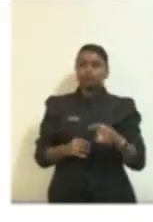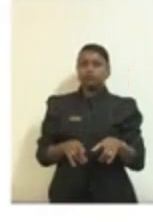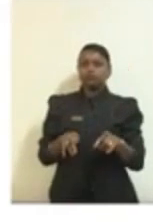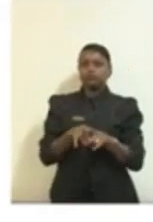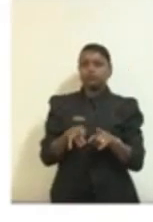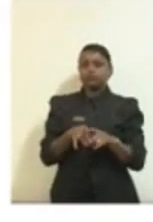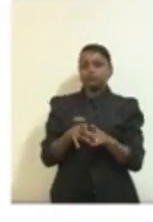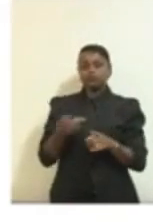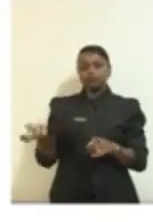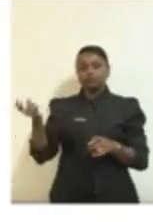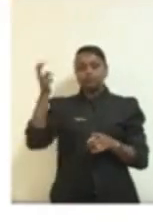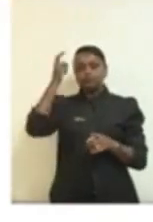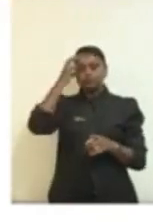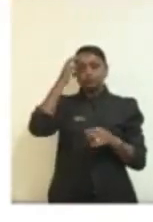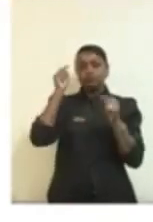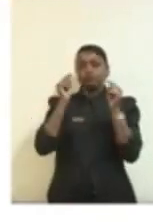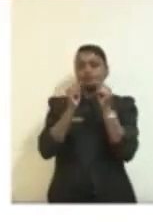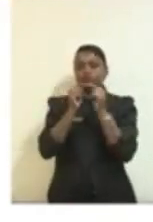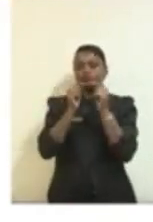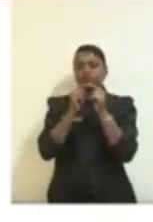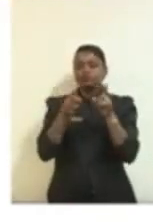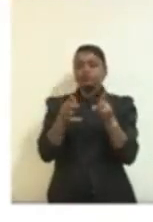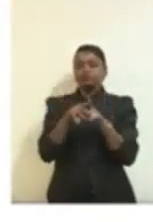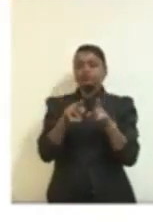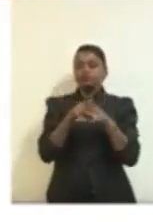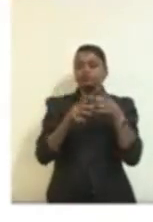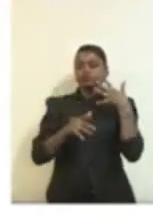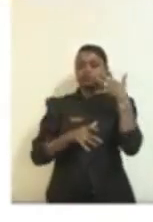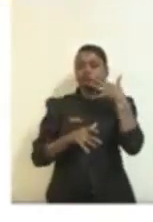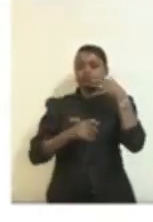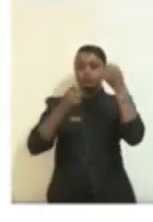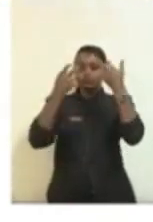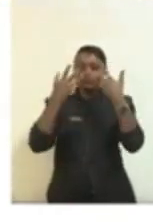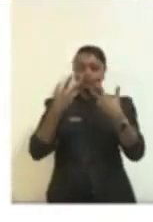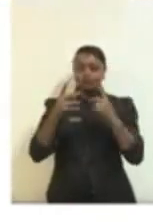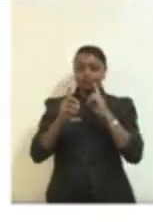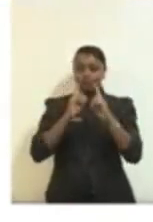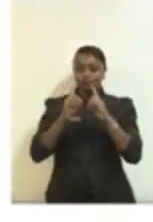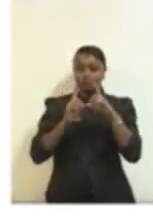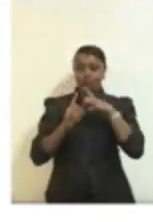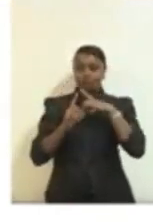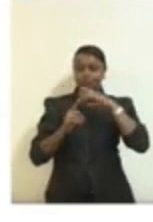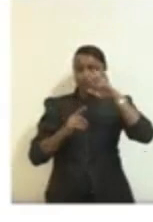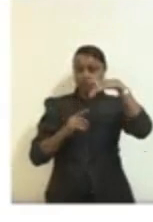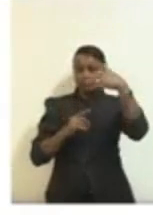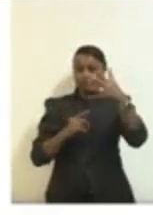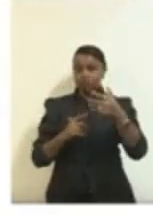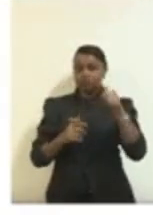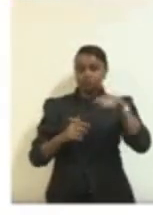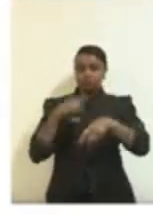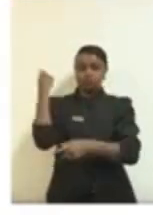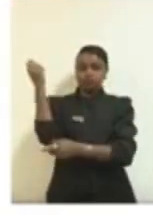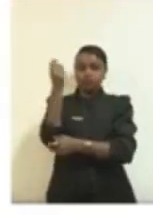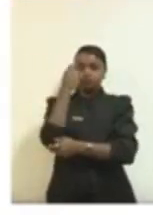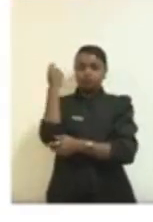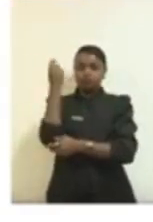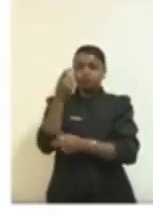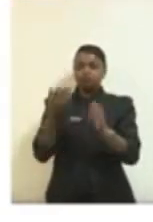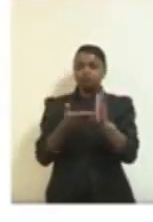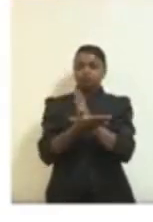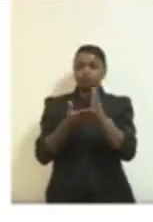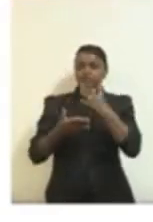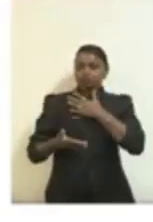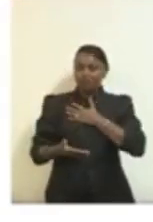questões culturais, que depois vai ter uma fala só mais focado nesses aspectos, que, né, no Rio Grande do Sul o pessoal se orgulha muito da